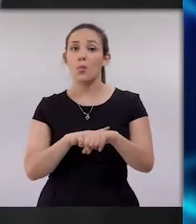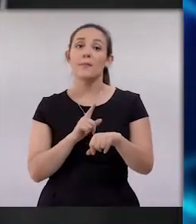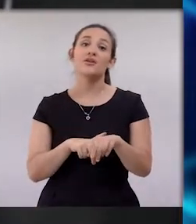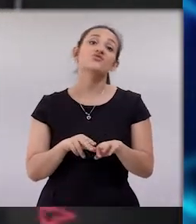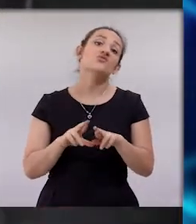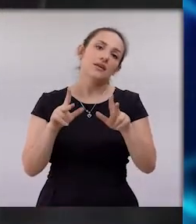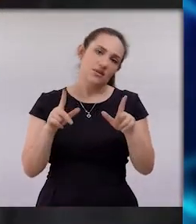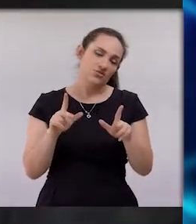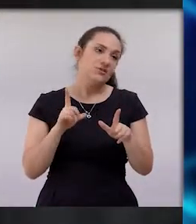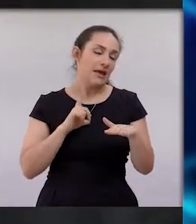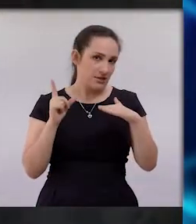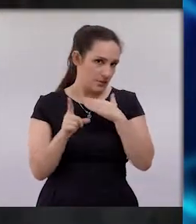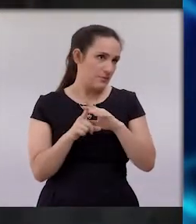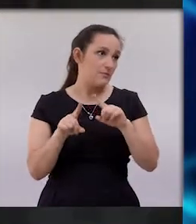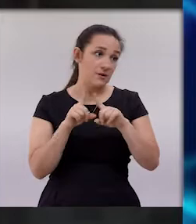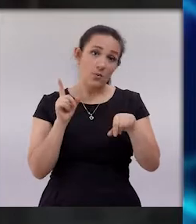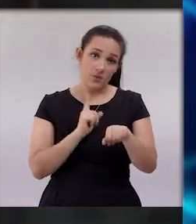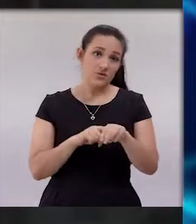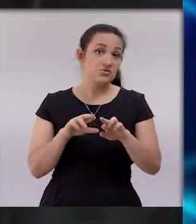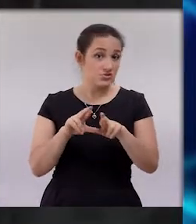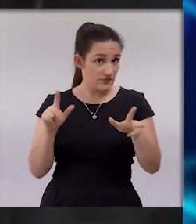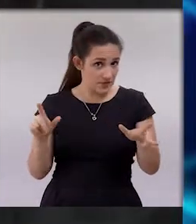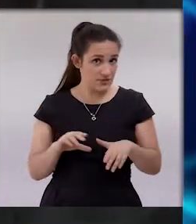momentos diferentes do tratamento do paciente.